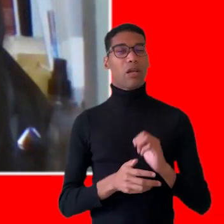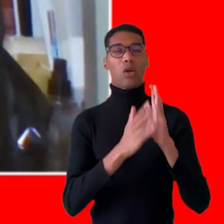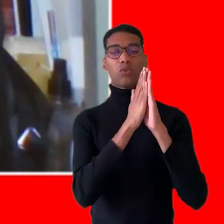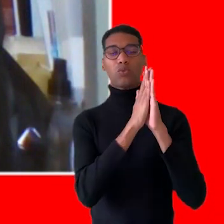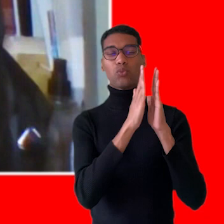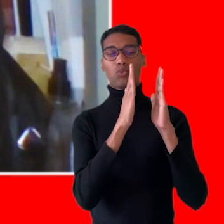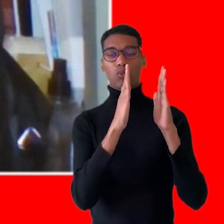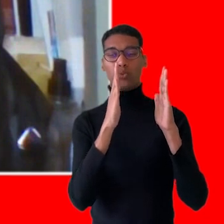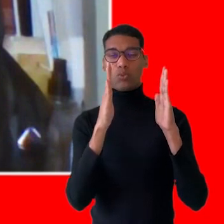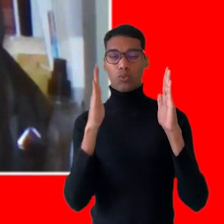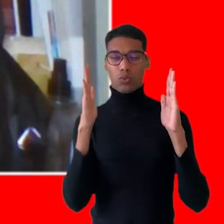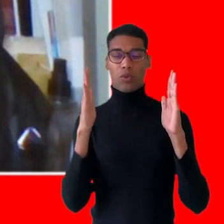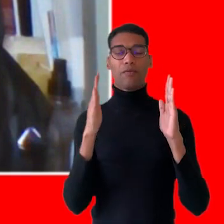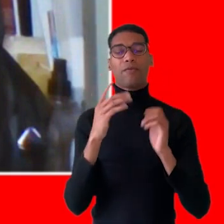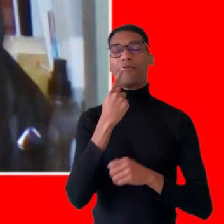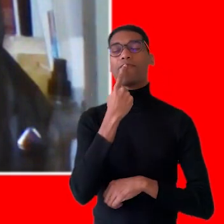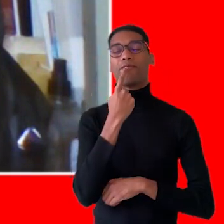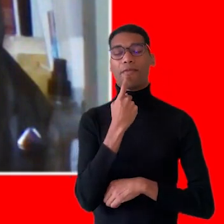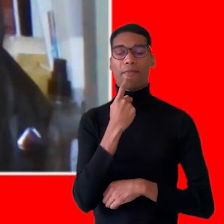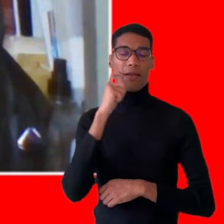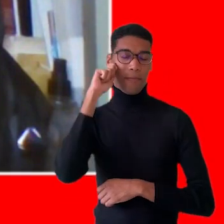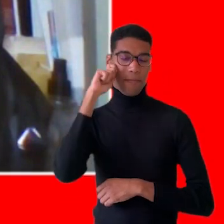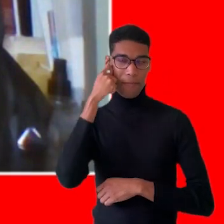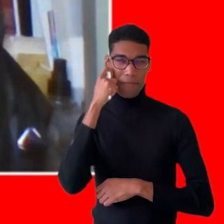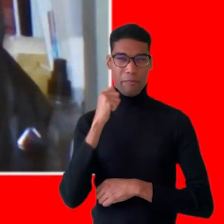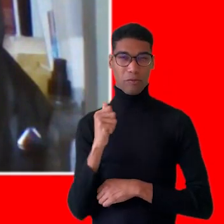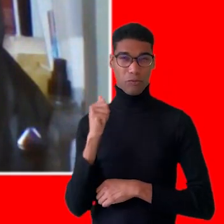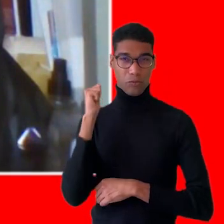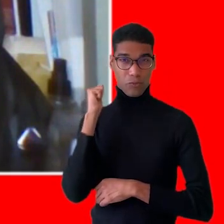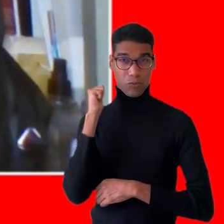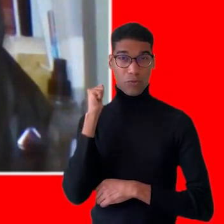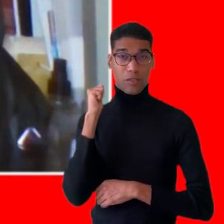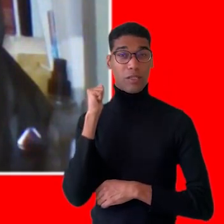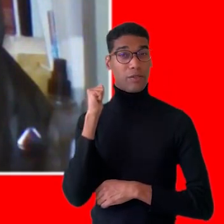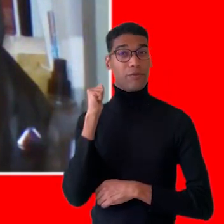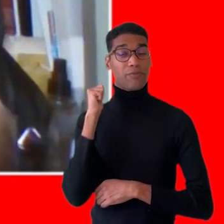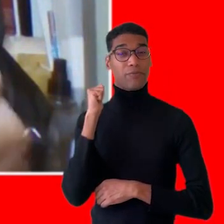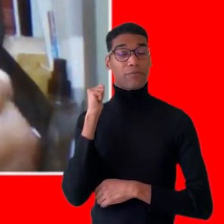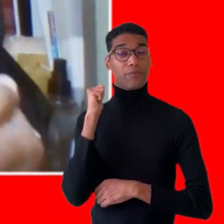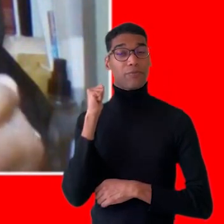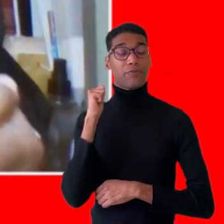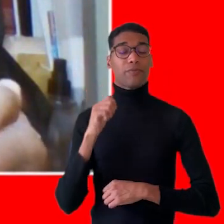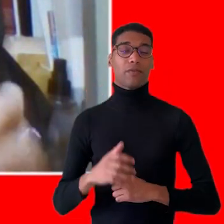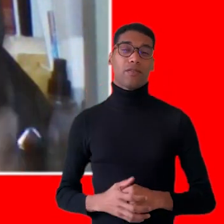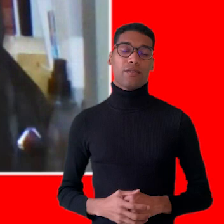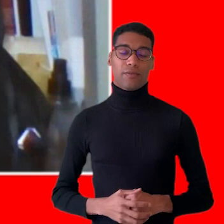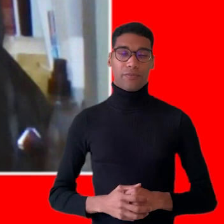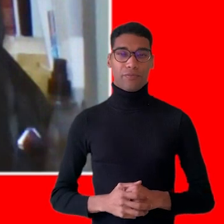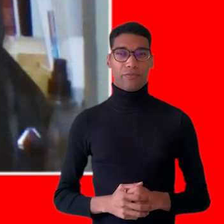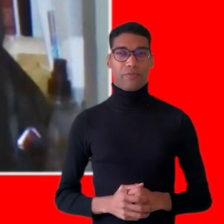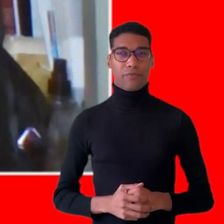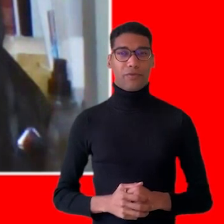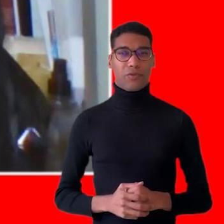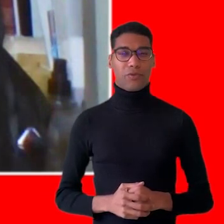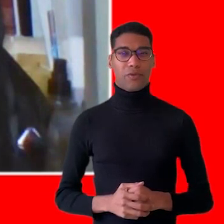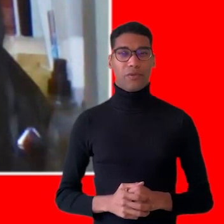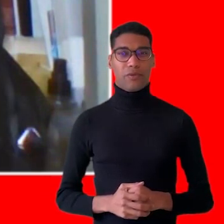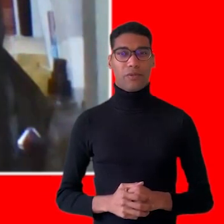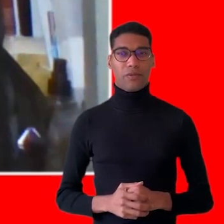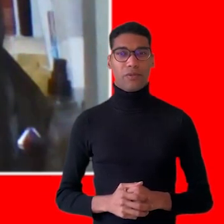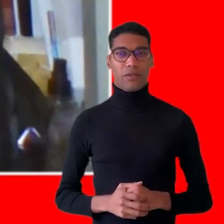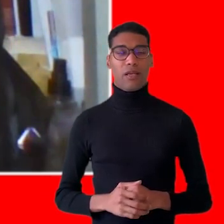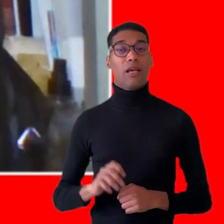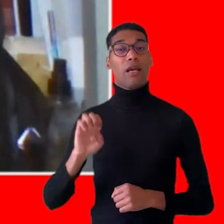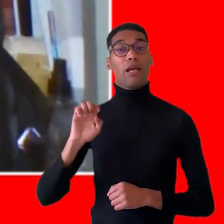Aqueles livros lá, vermelho e pretos, ao fundo, do meu lado esquerdo, são